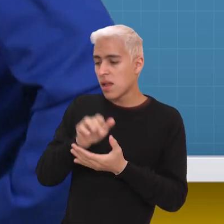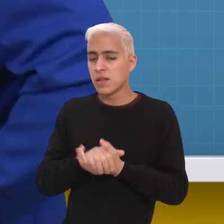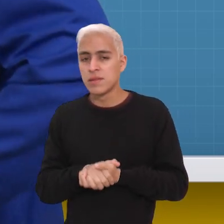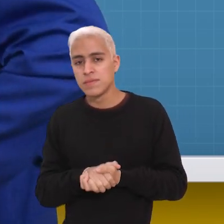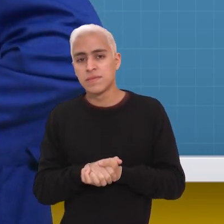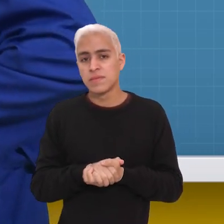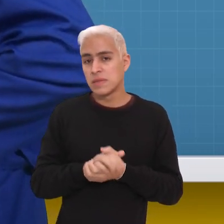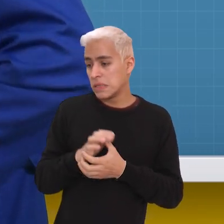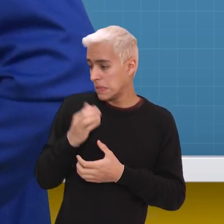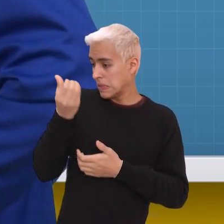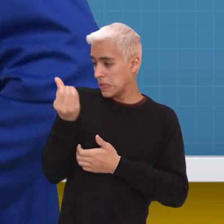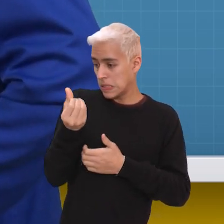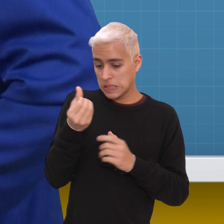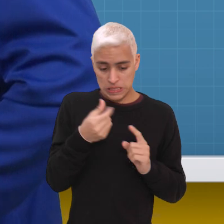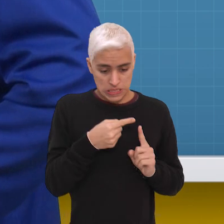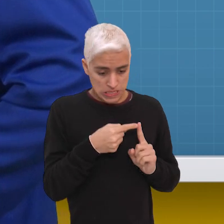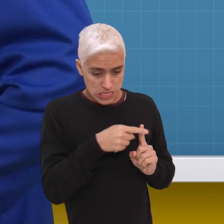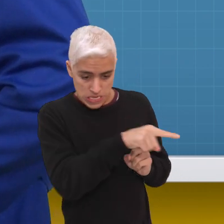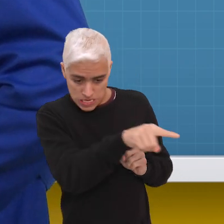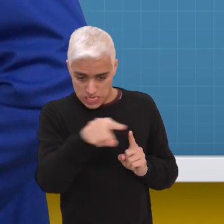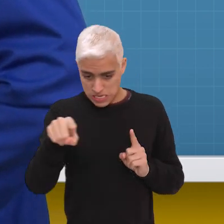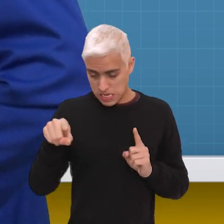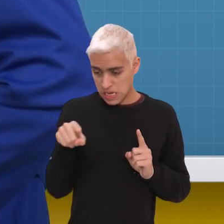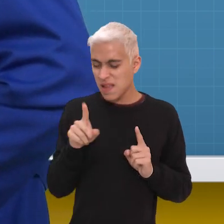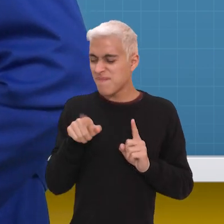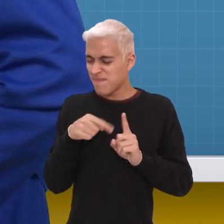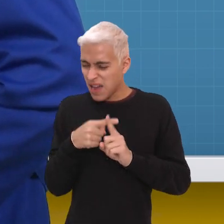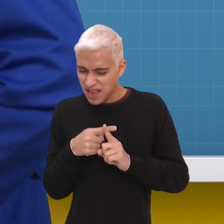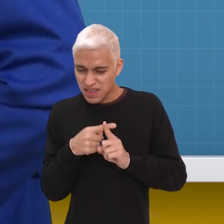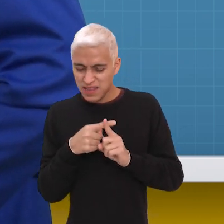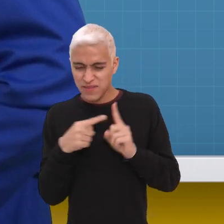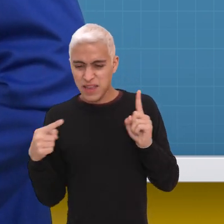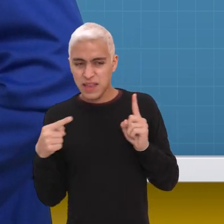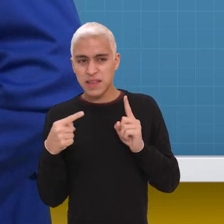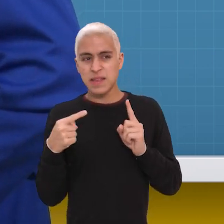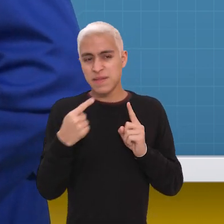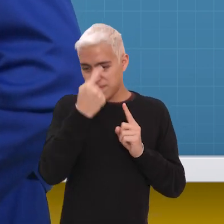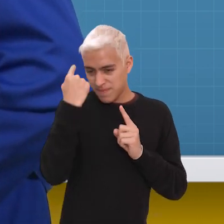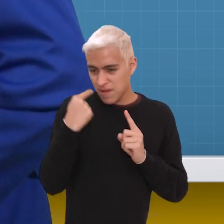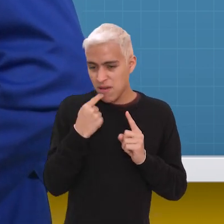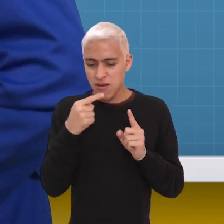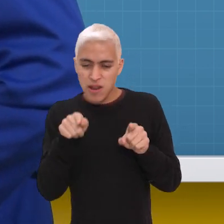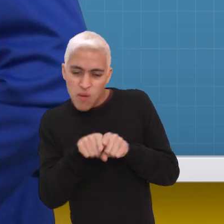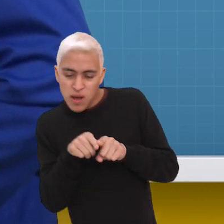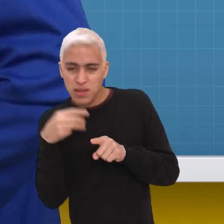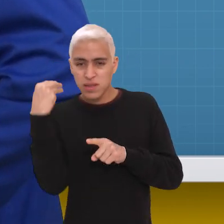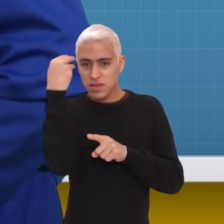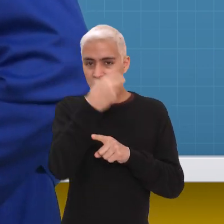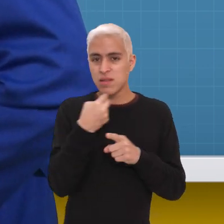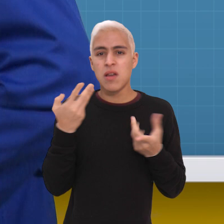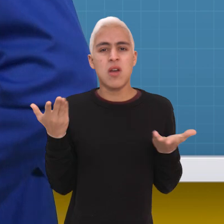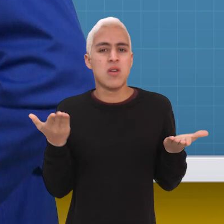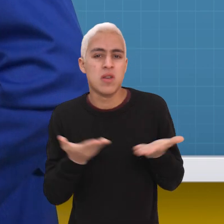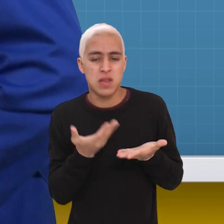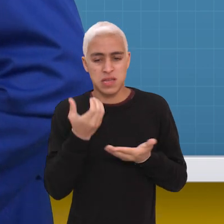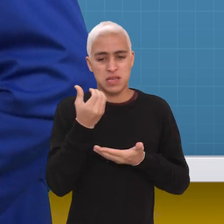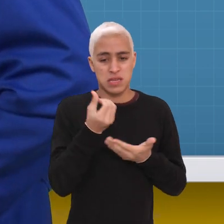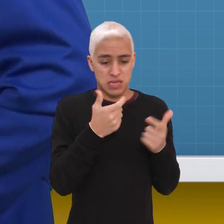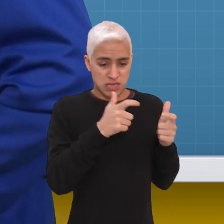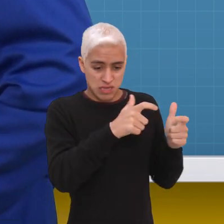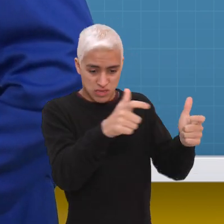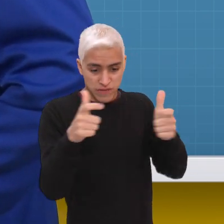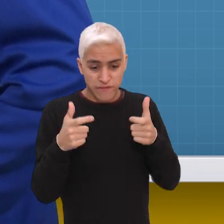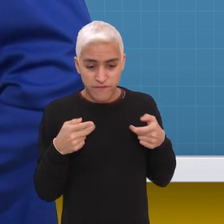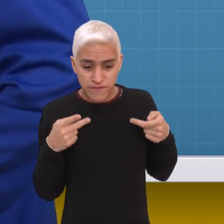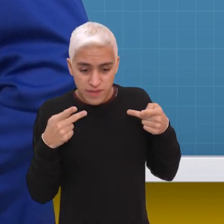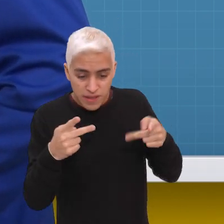lá as 6 trajetos vezes meia hora igual a 3 horas. E agora,